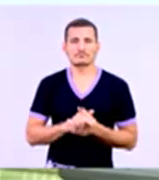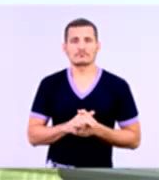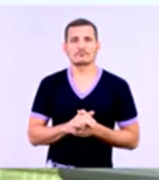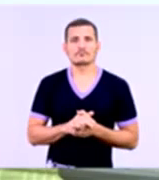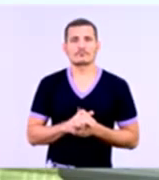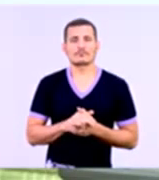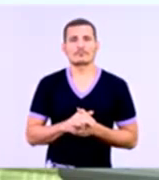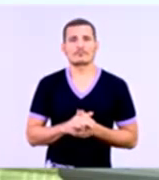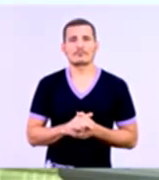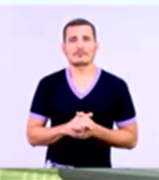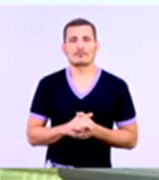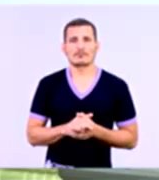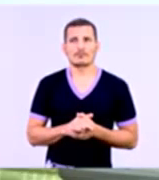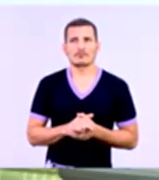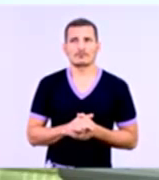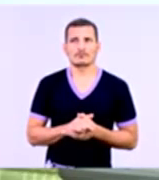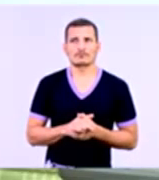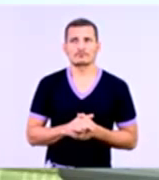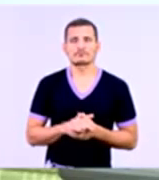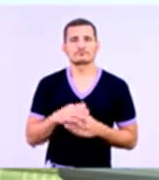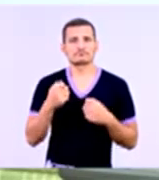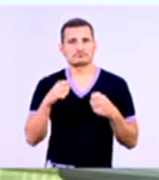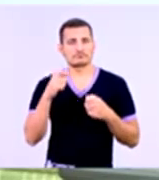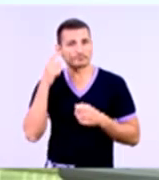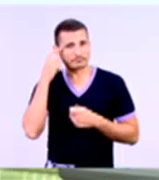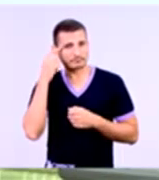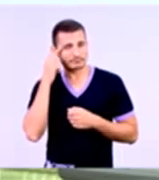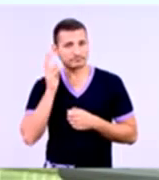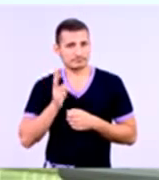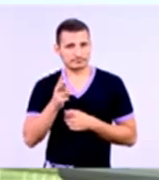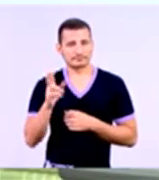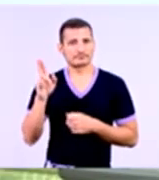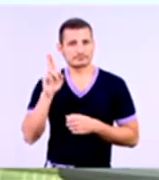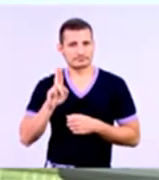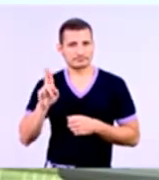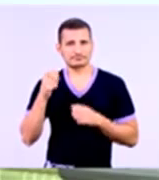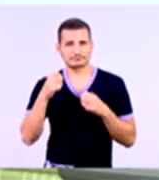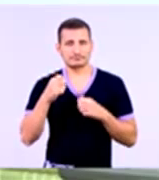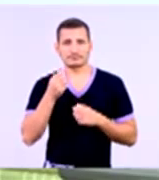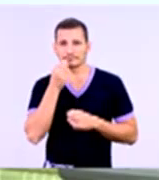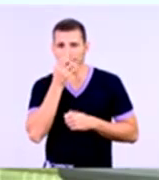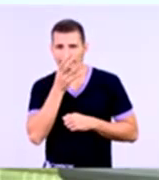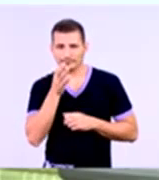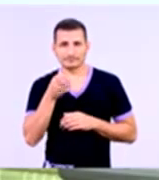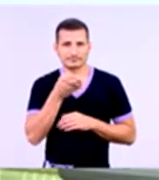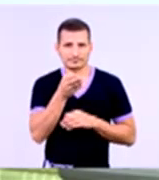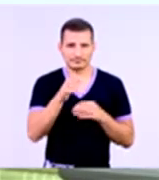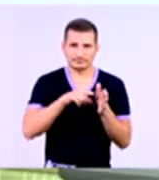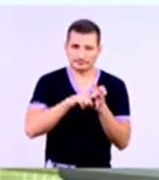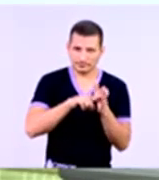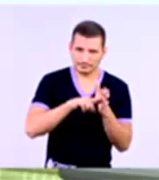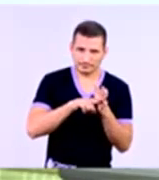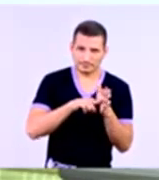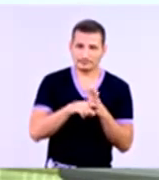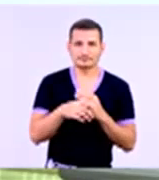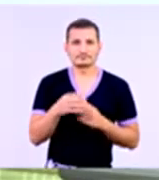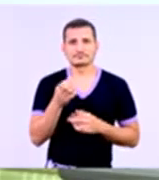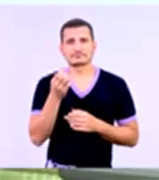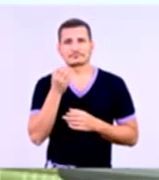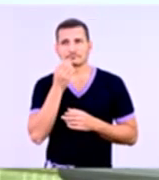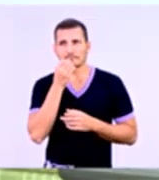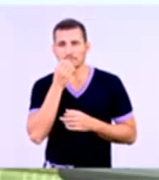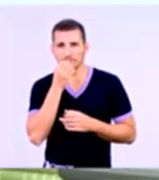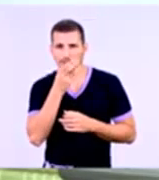sempre considerar que o usuário necessita de uma boa navegabilidade, que o usuário necessita de uma boa, de um